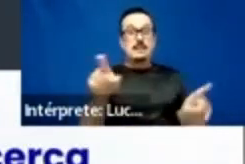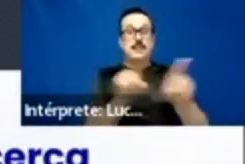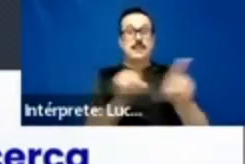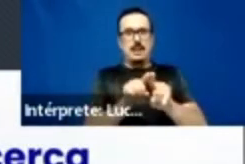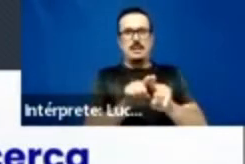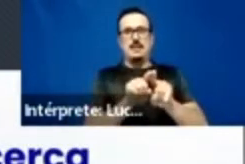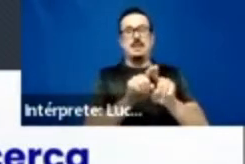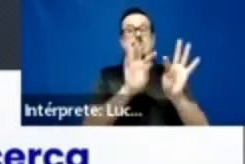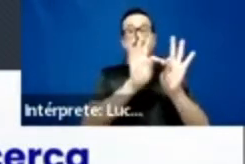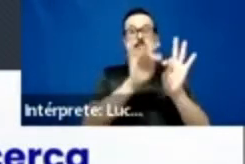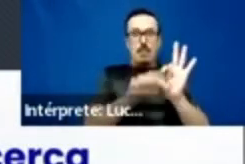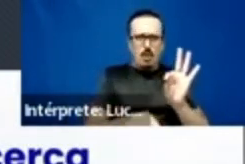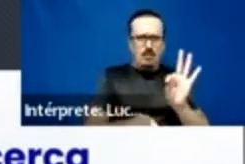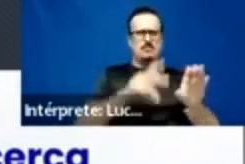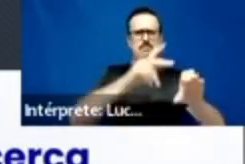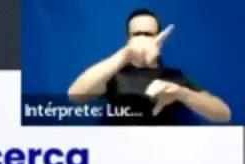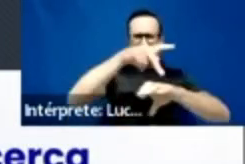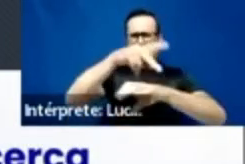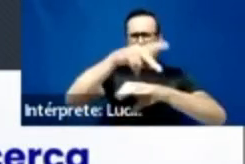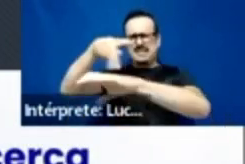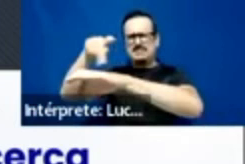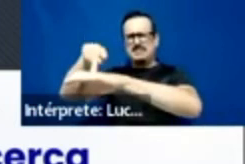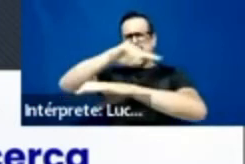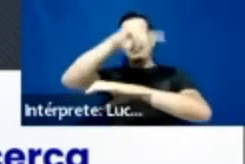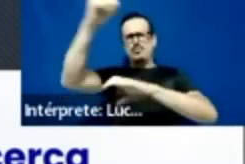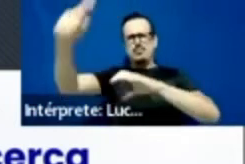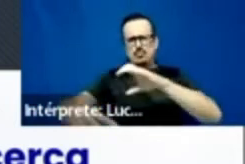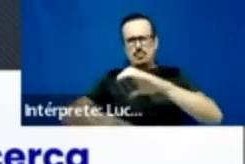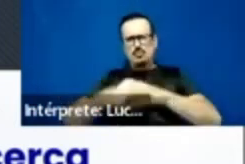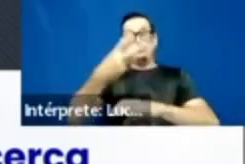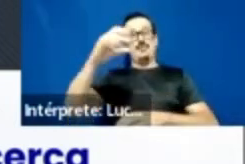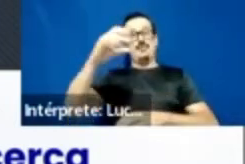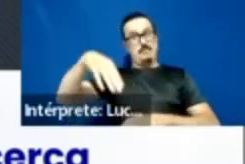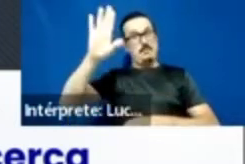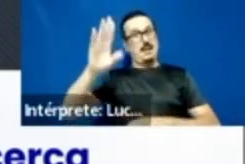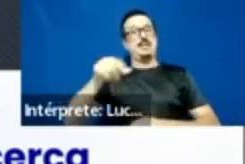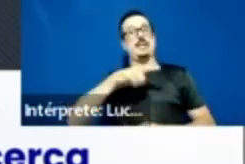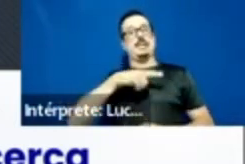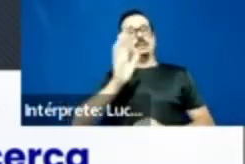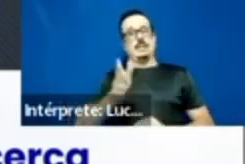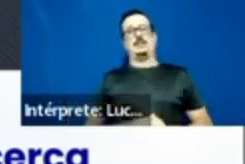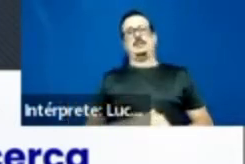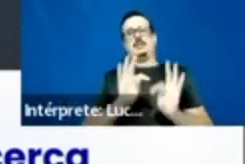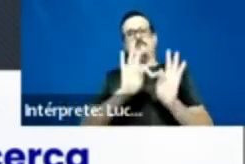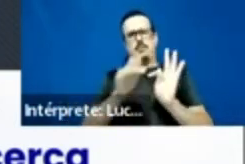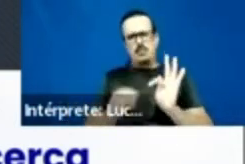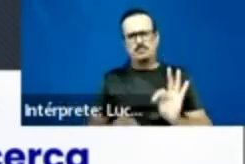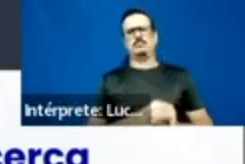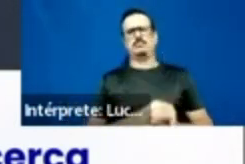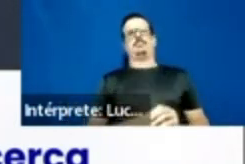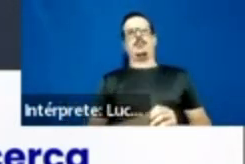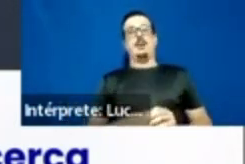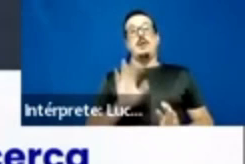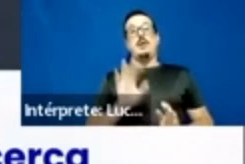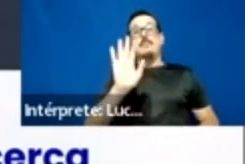o idealizador dessa tecnologia, que todos vocês conheceram agora. Mas eu também quero destacar o que está escrito aqui no